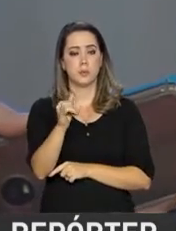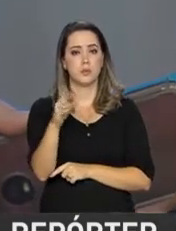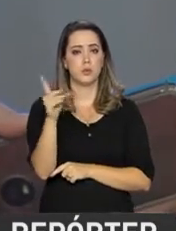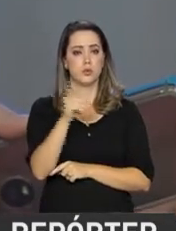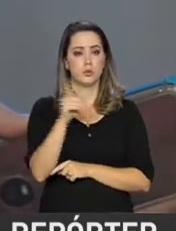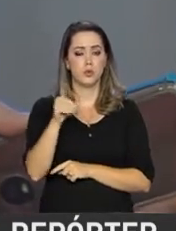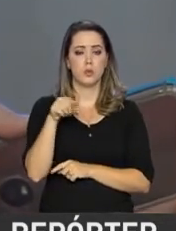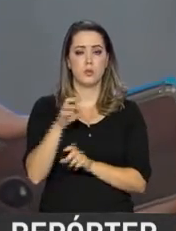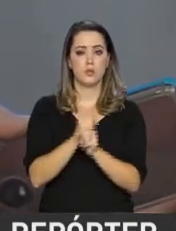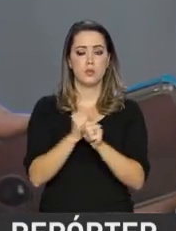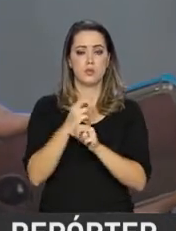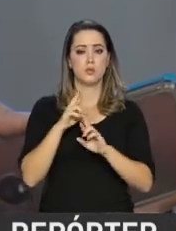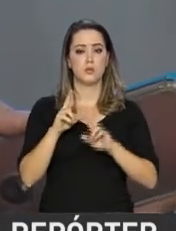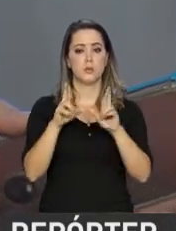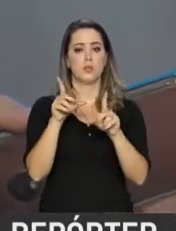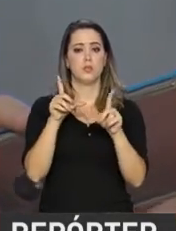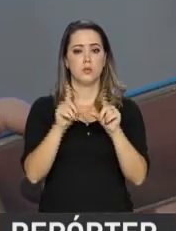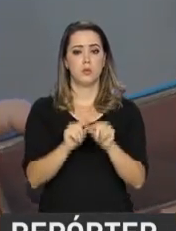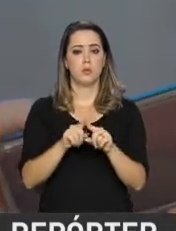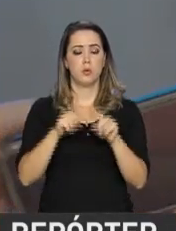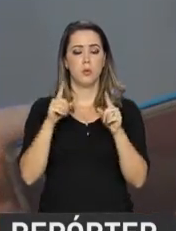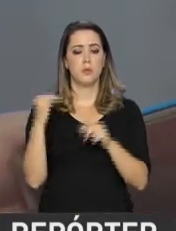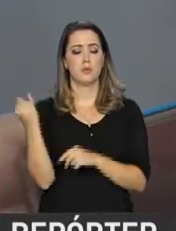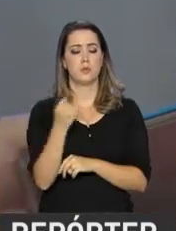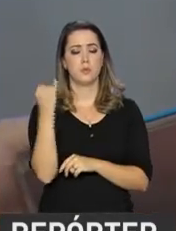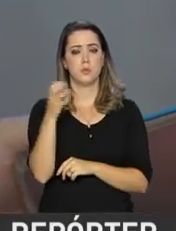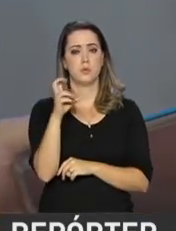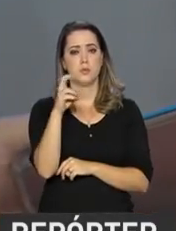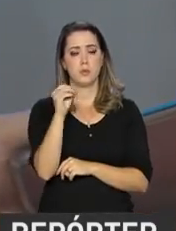um saldo menor esse ano, mas ainda expressivo, na casa dos 50 bilhões de dólares.